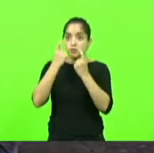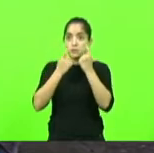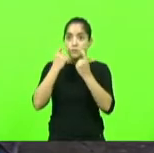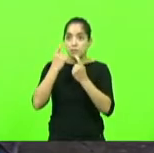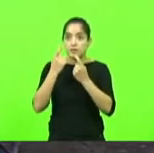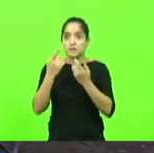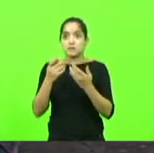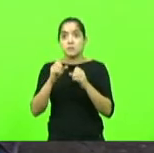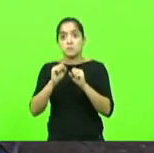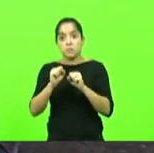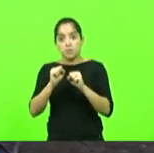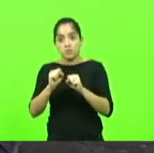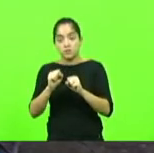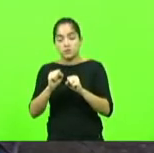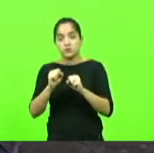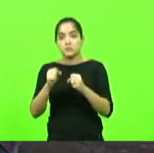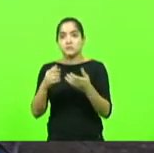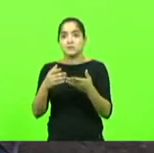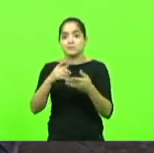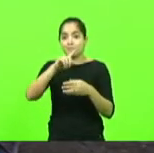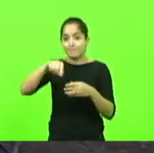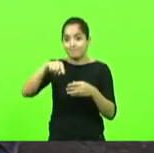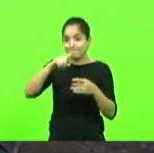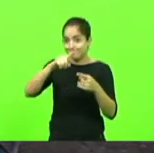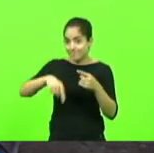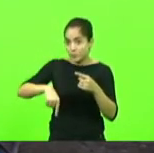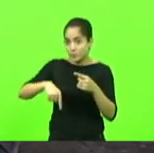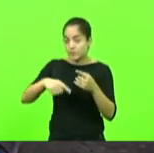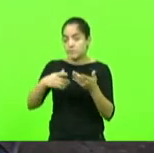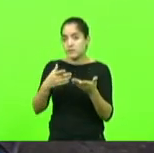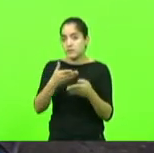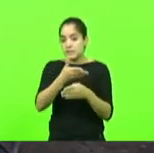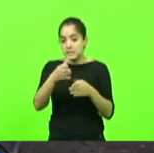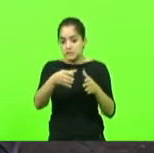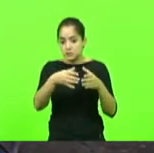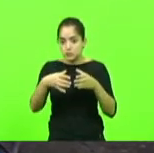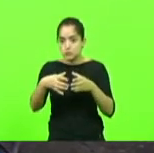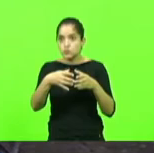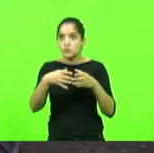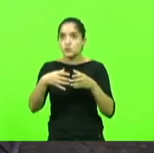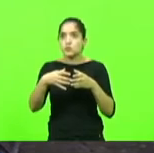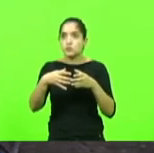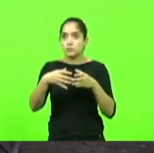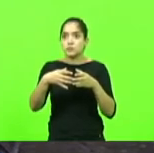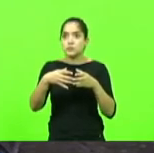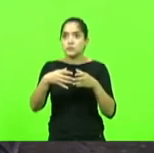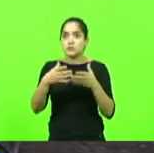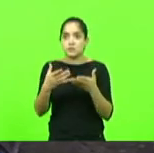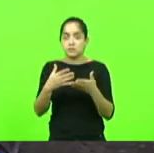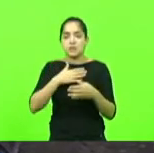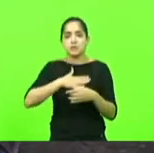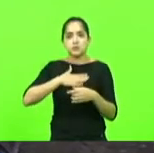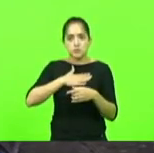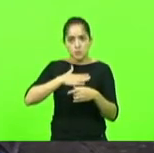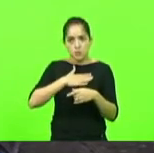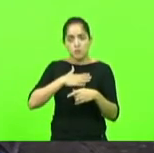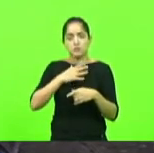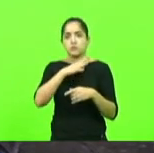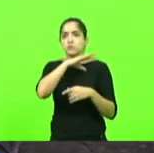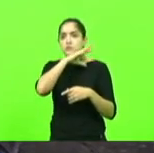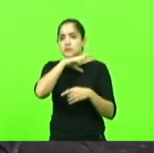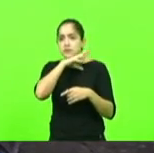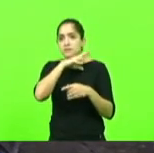atividades podem simplesmente não acontecer. E esses são clubes que são, poxa, insuspeitos, eles gostam dos animais, eles não estão ali para